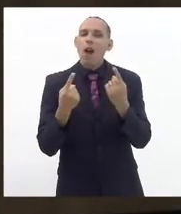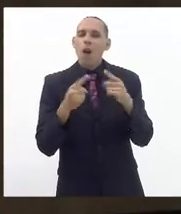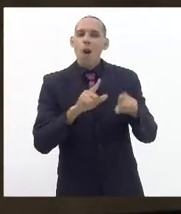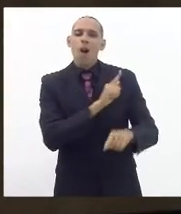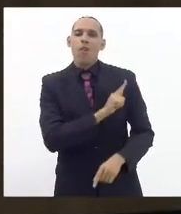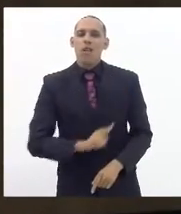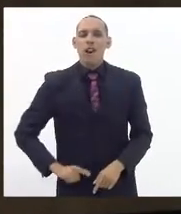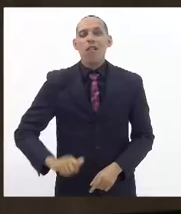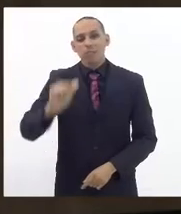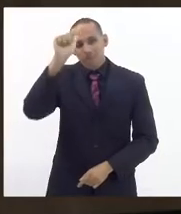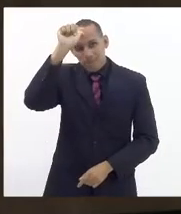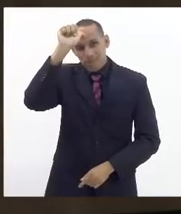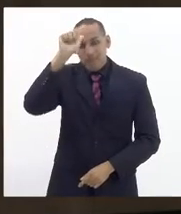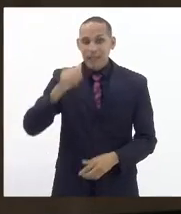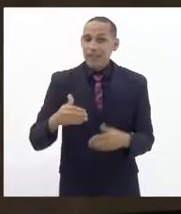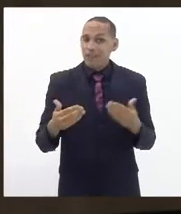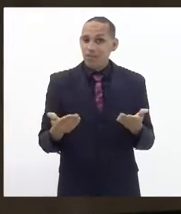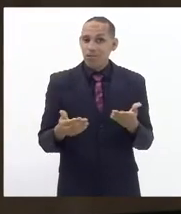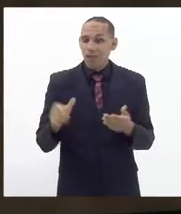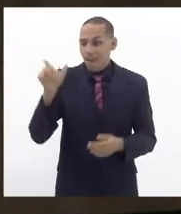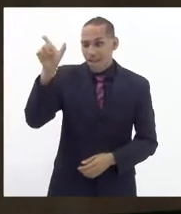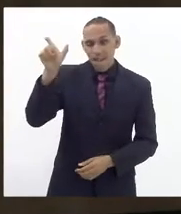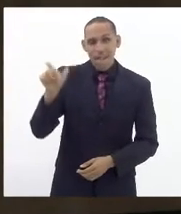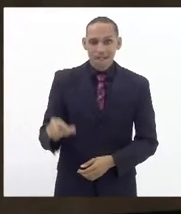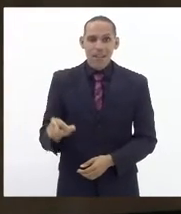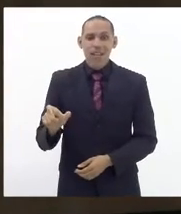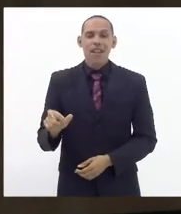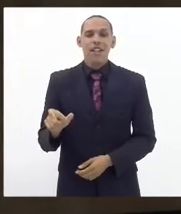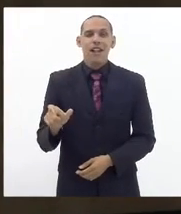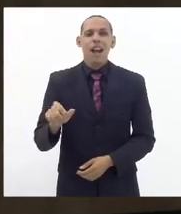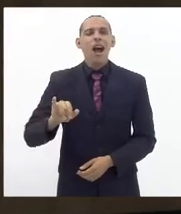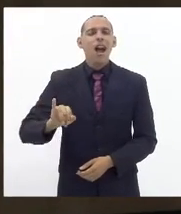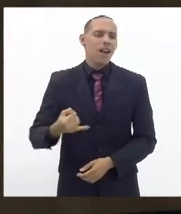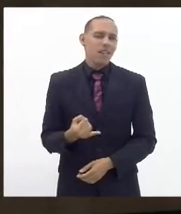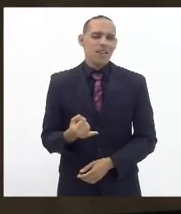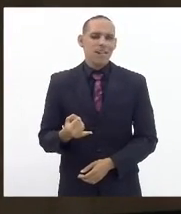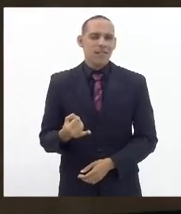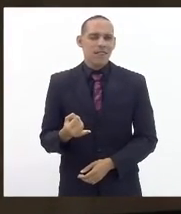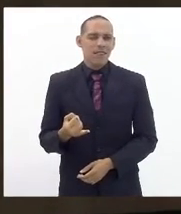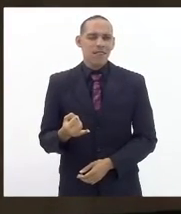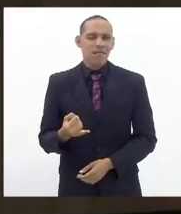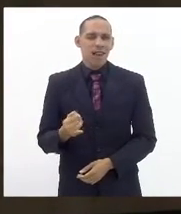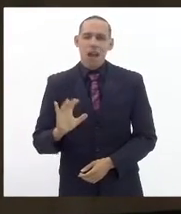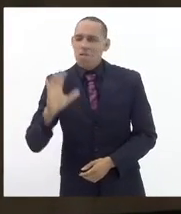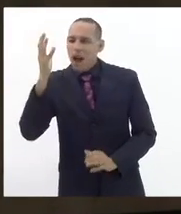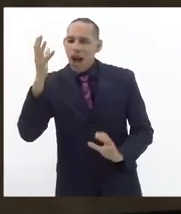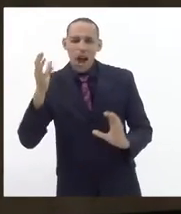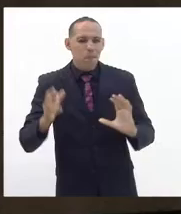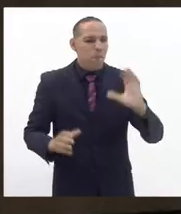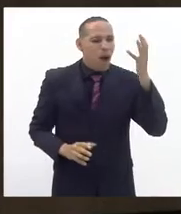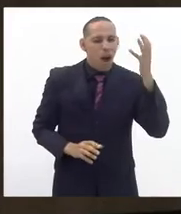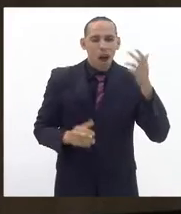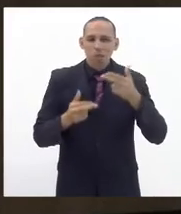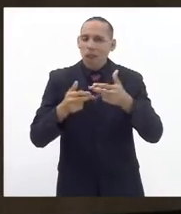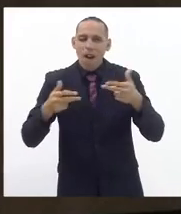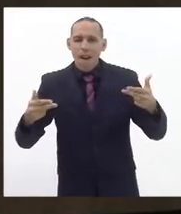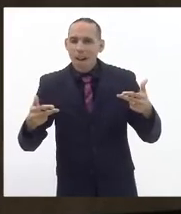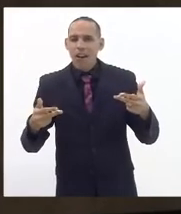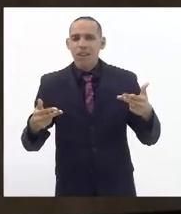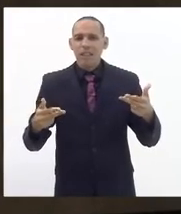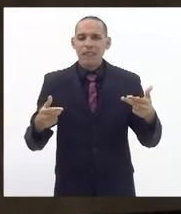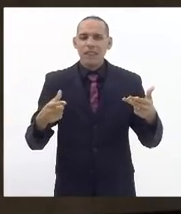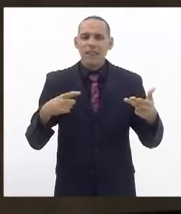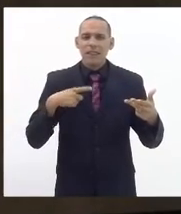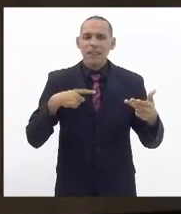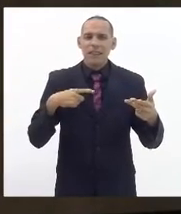governador Cláudio Castro. Ou seja, ele se utiliza de todo momento, de toda tragédia, de todo fato que gera algum